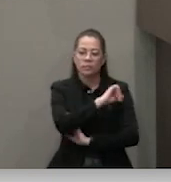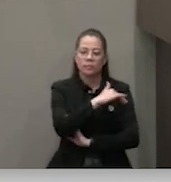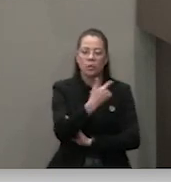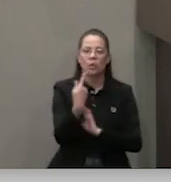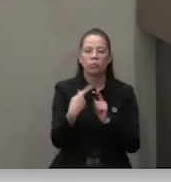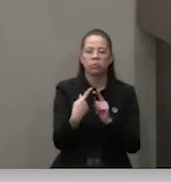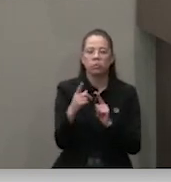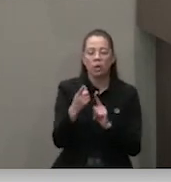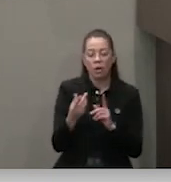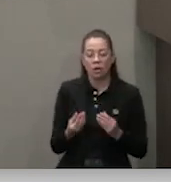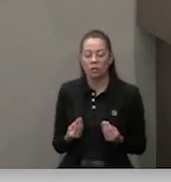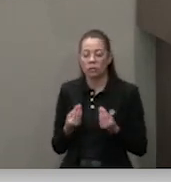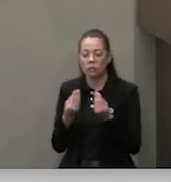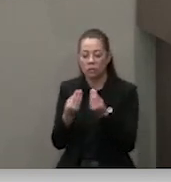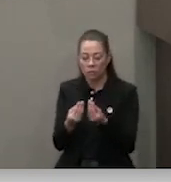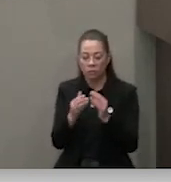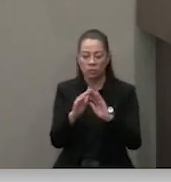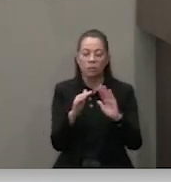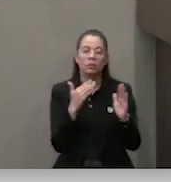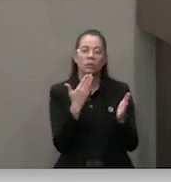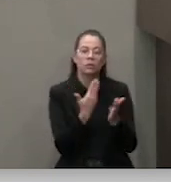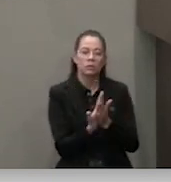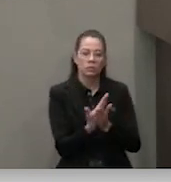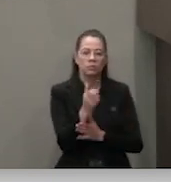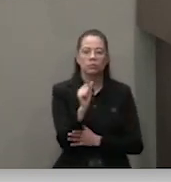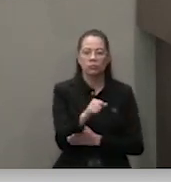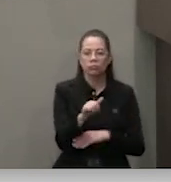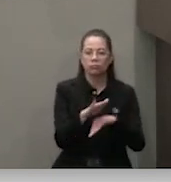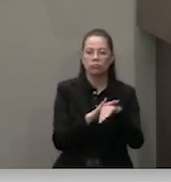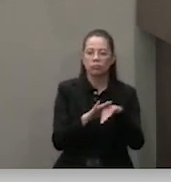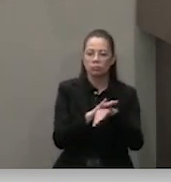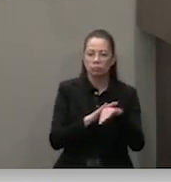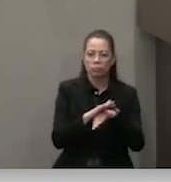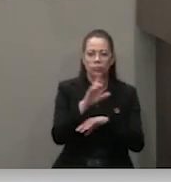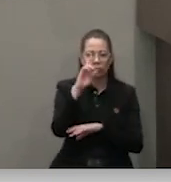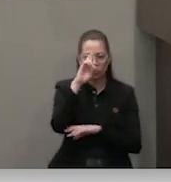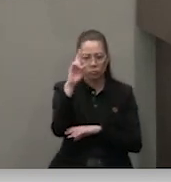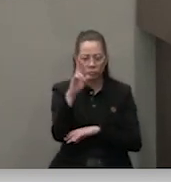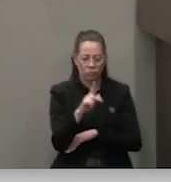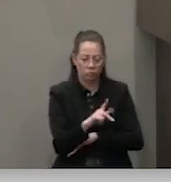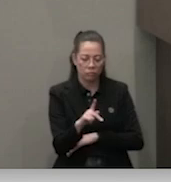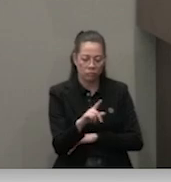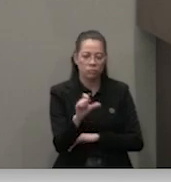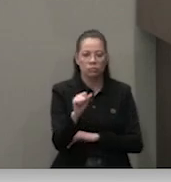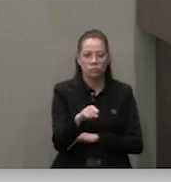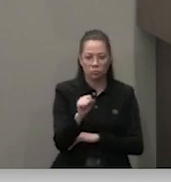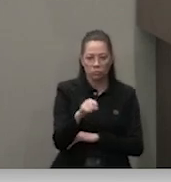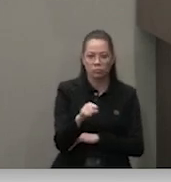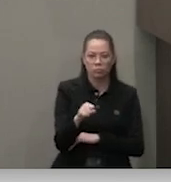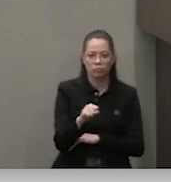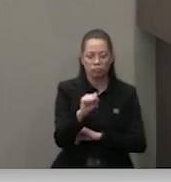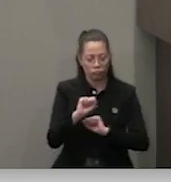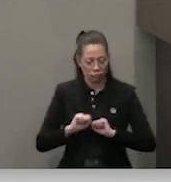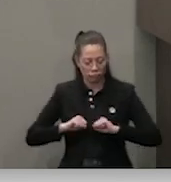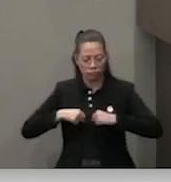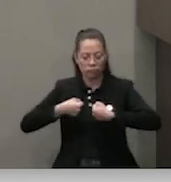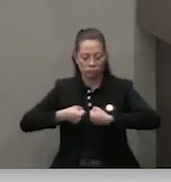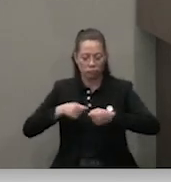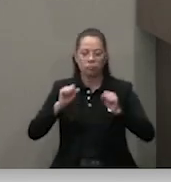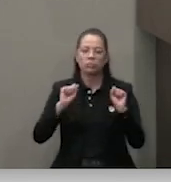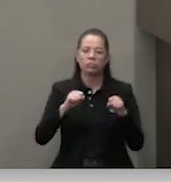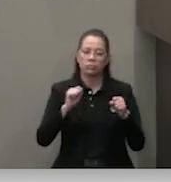que se é entregue nas escolas ah conversamos com vários diretores professores e eles muito empolgados